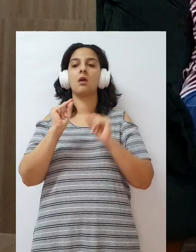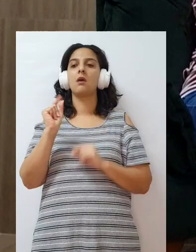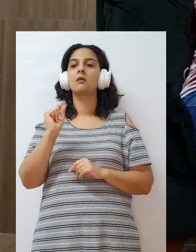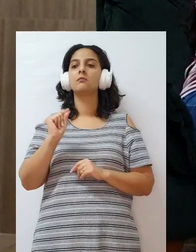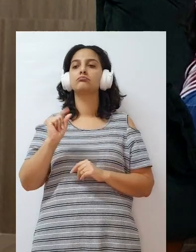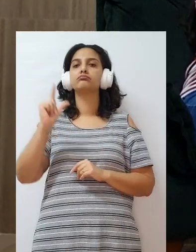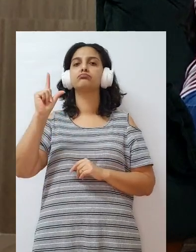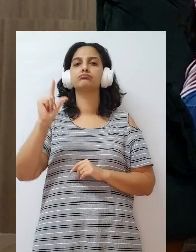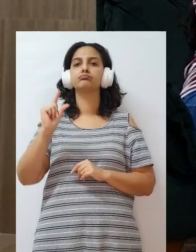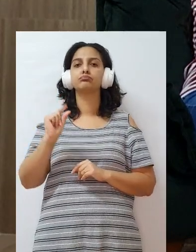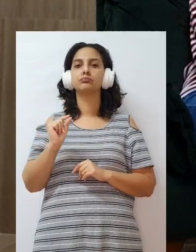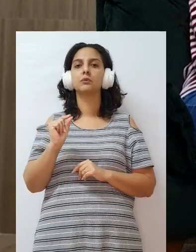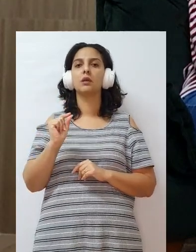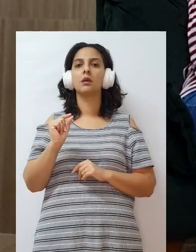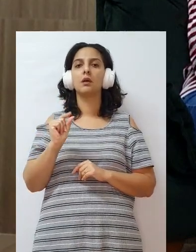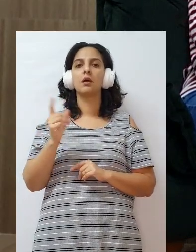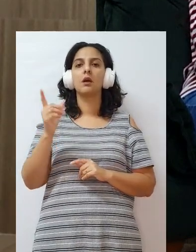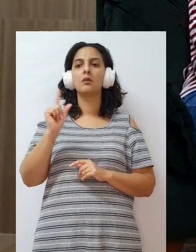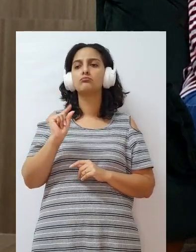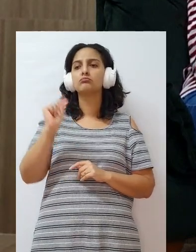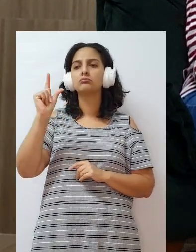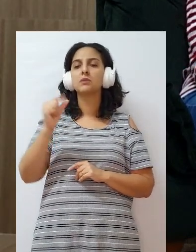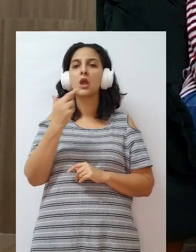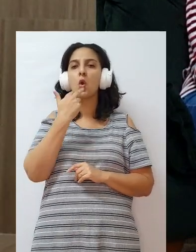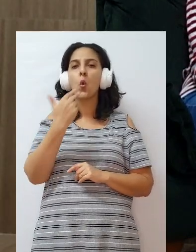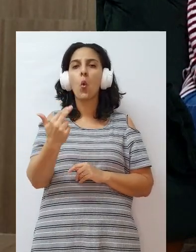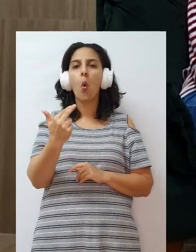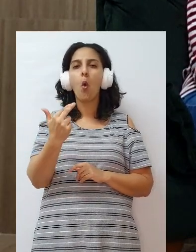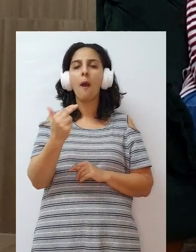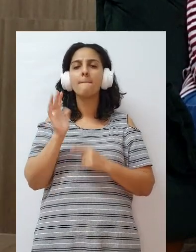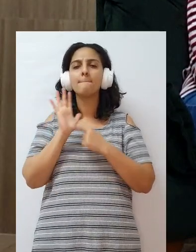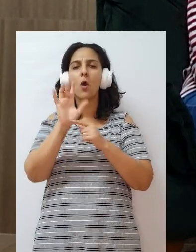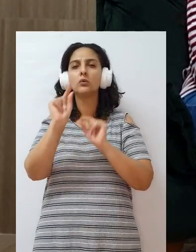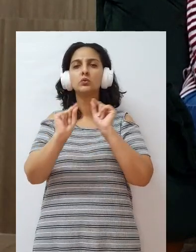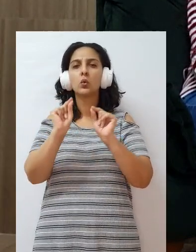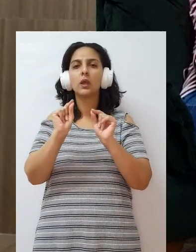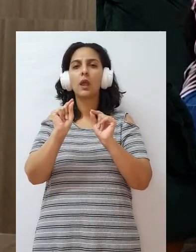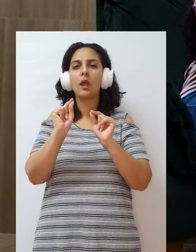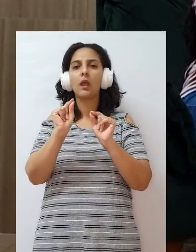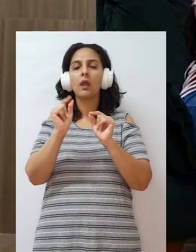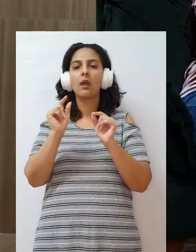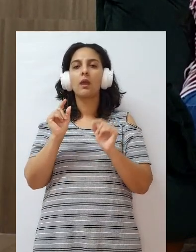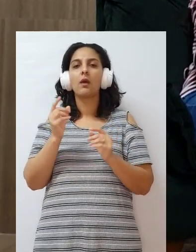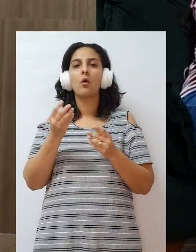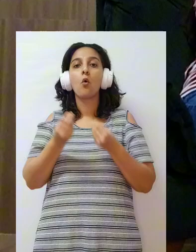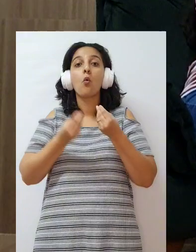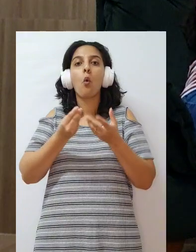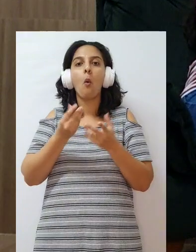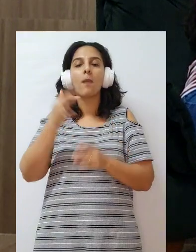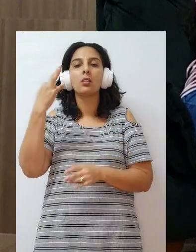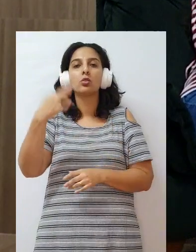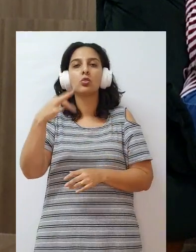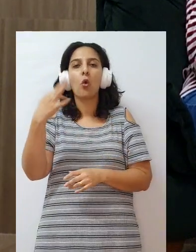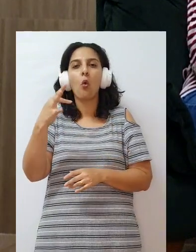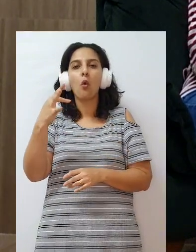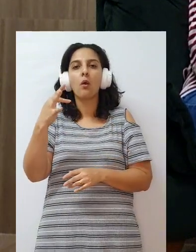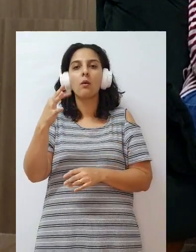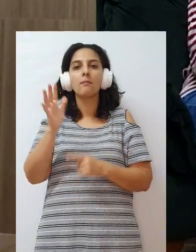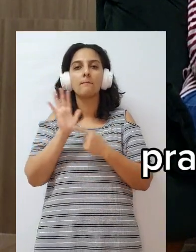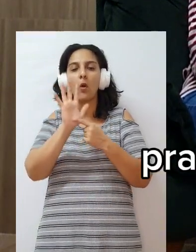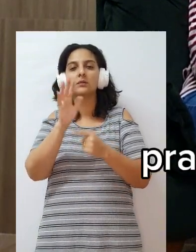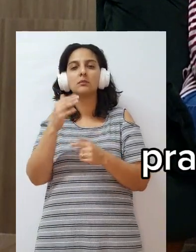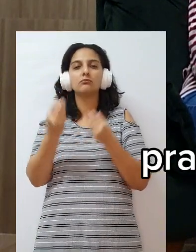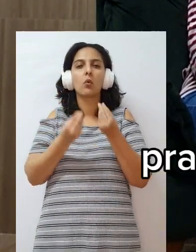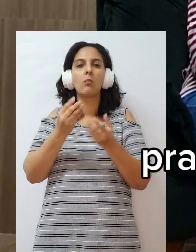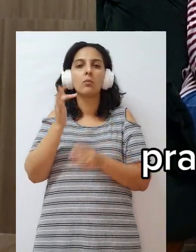visual analógica, a gente usa muito ela para escala de dor. A gente vai colocar ela aqui para vocês terem uma noção,